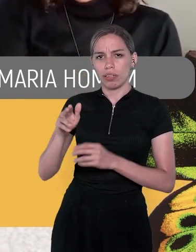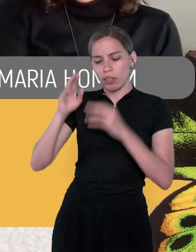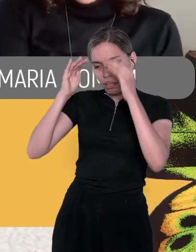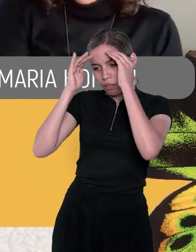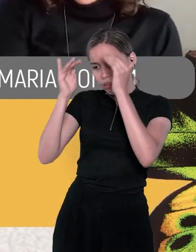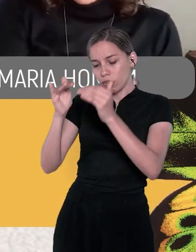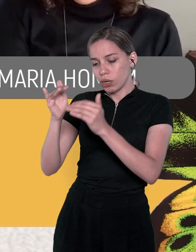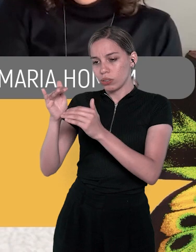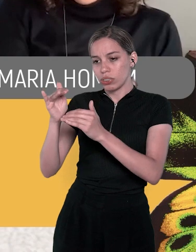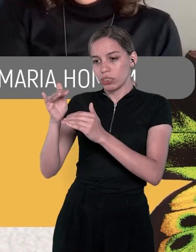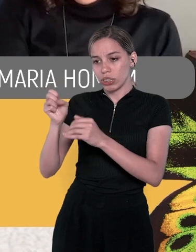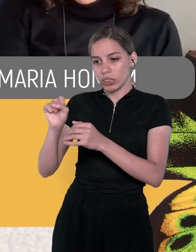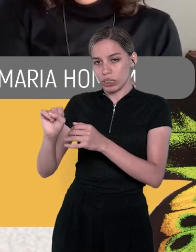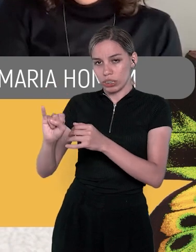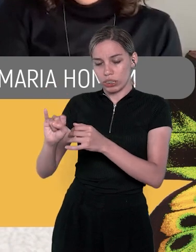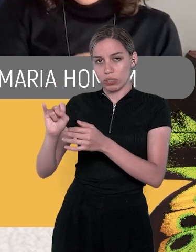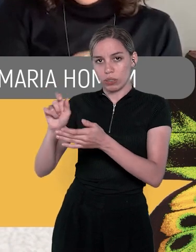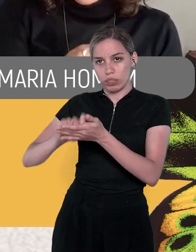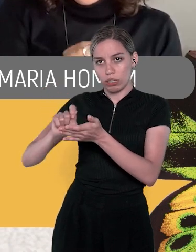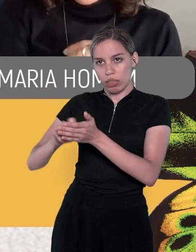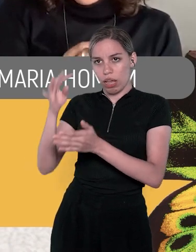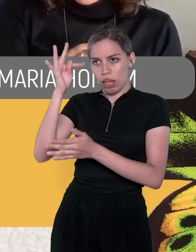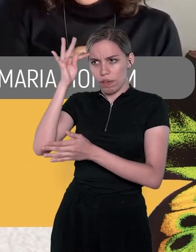eu escrever uma ficção